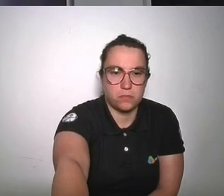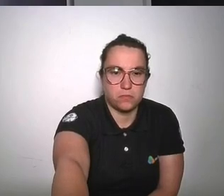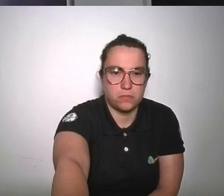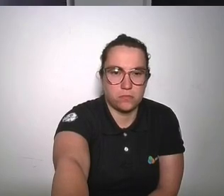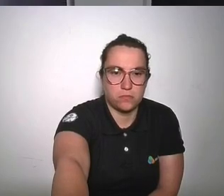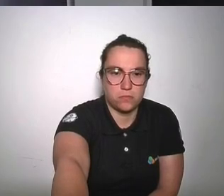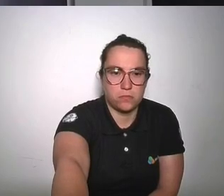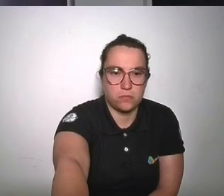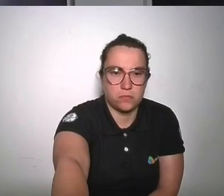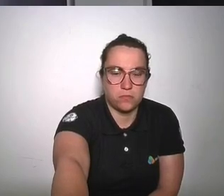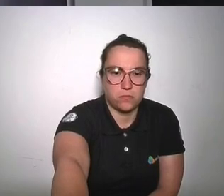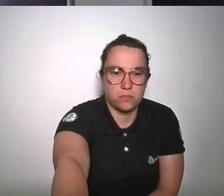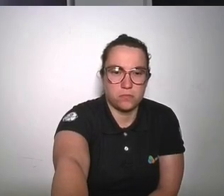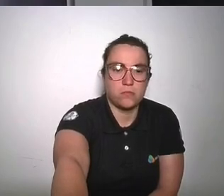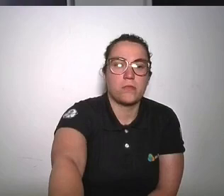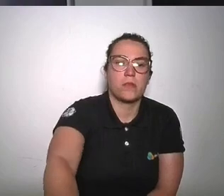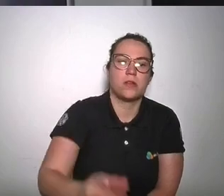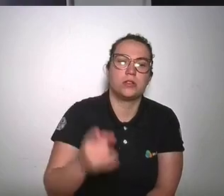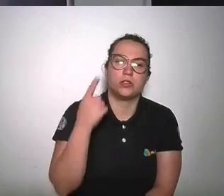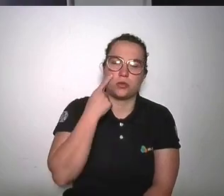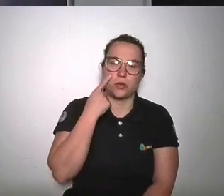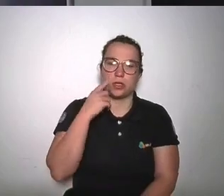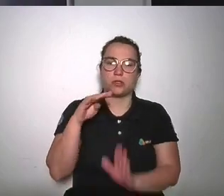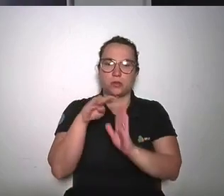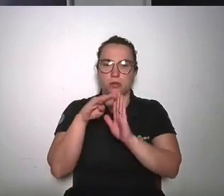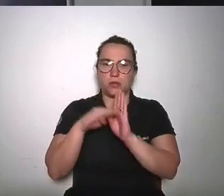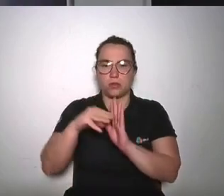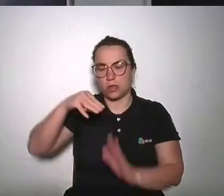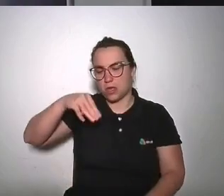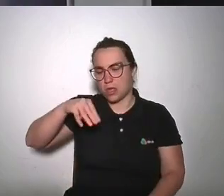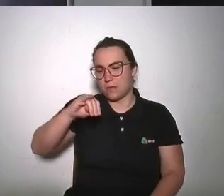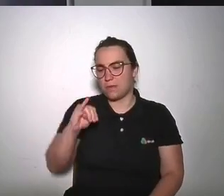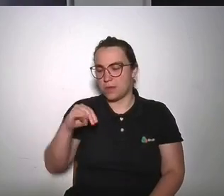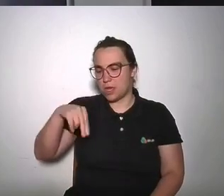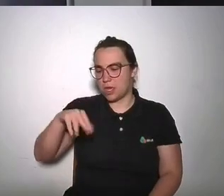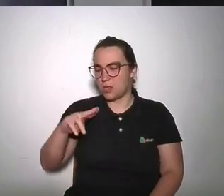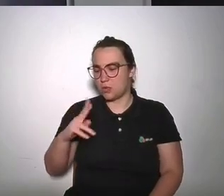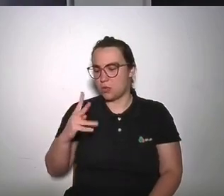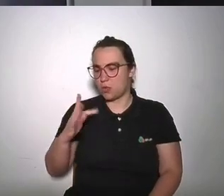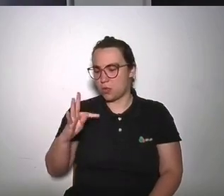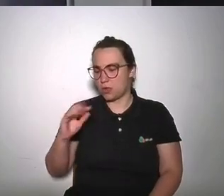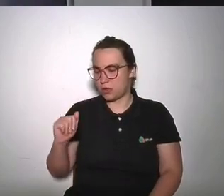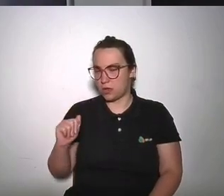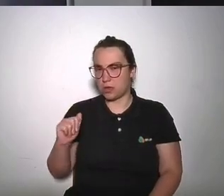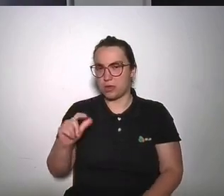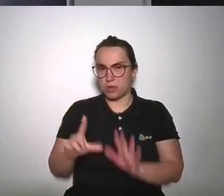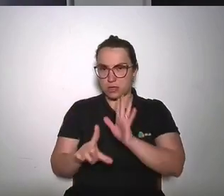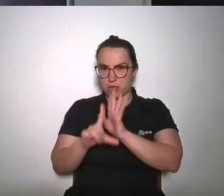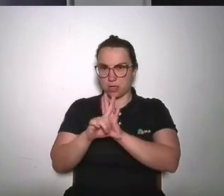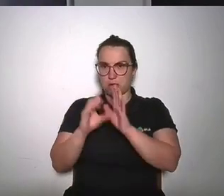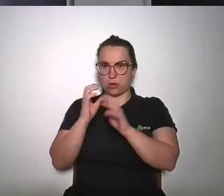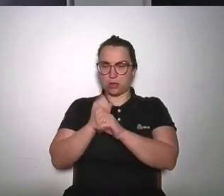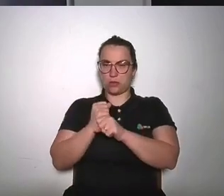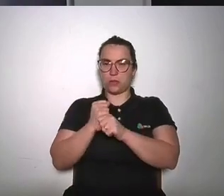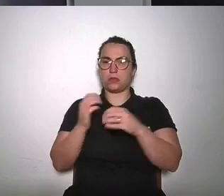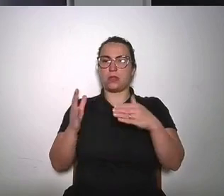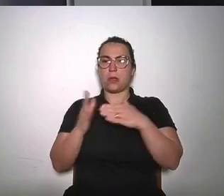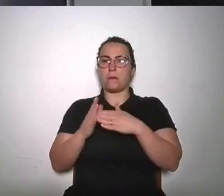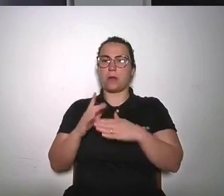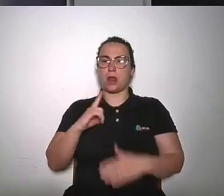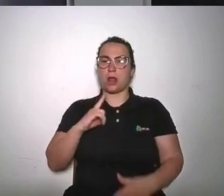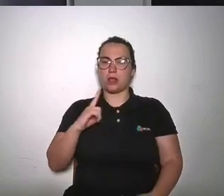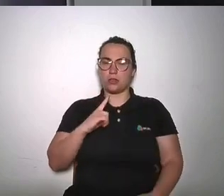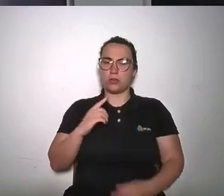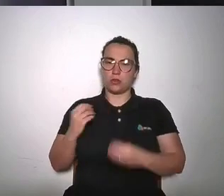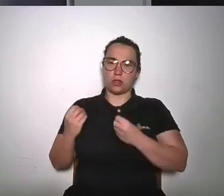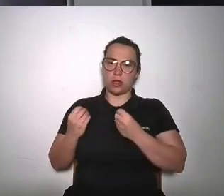Isso ainda é uma minuta, a gente vai fazer revisão. Essa lei orçamentária, nós temos prazo para entregar